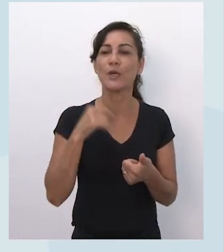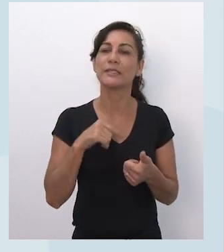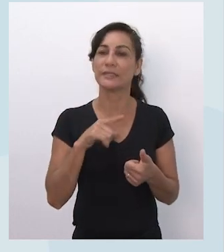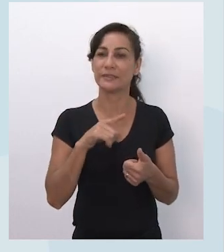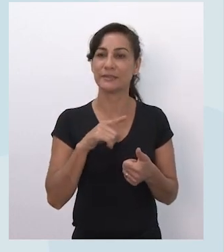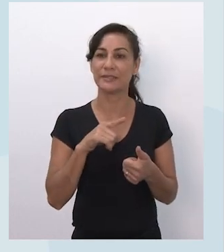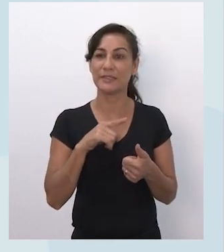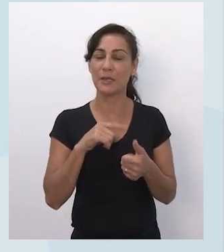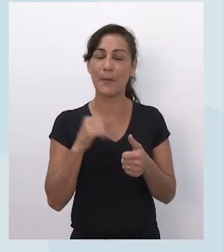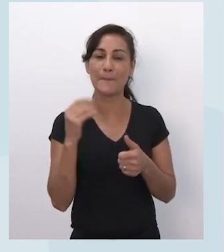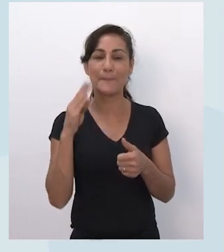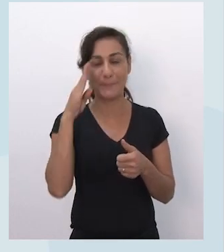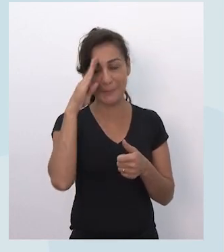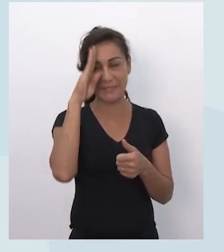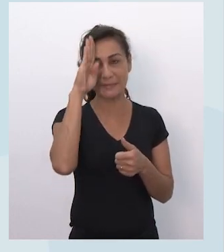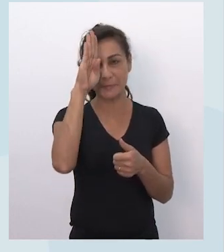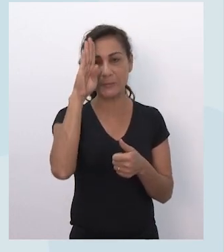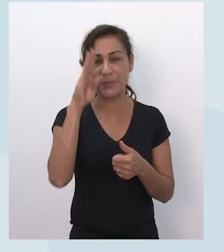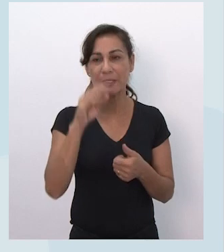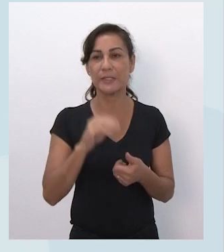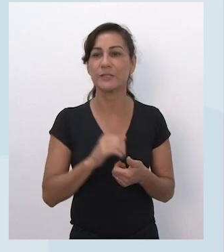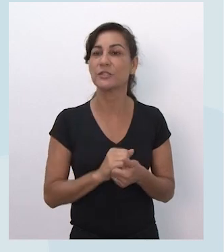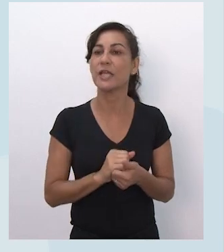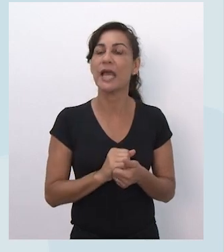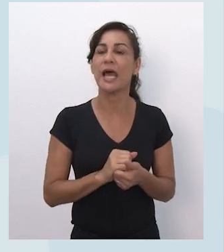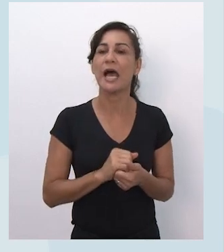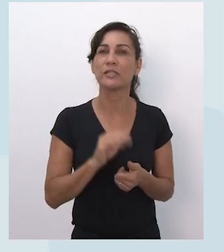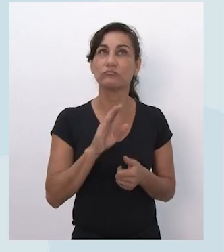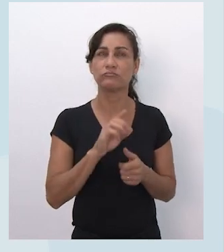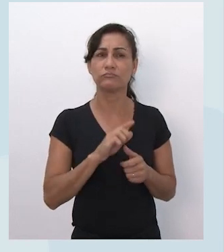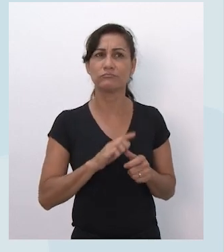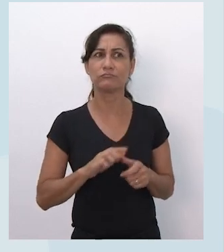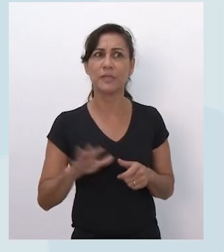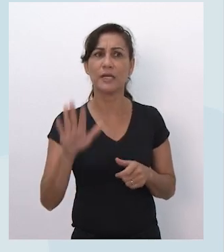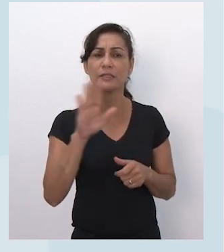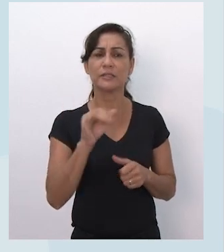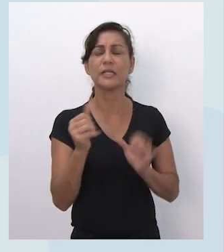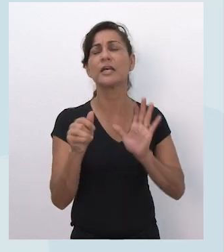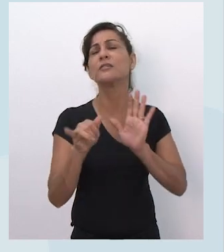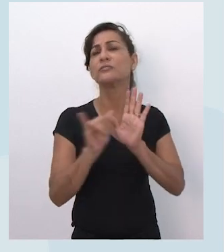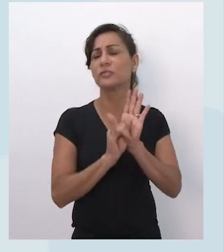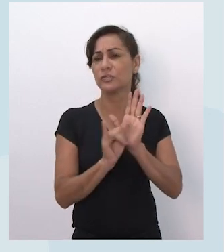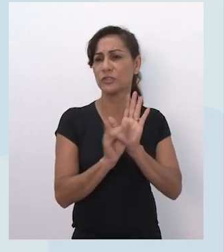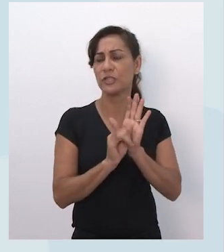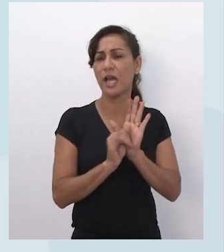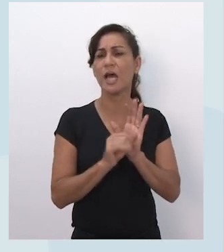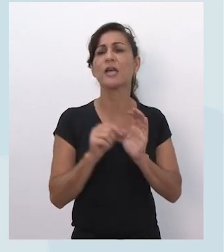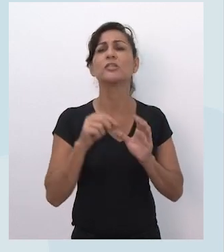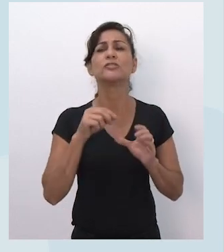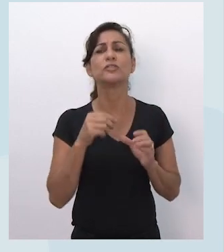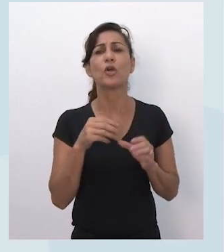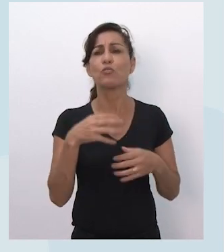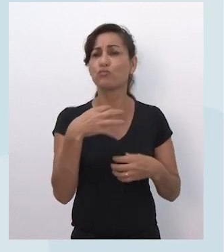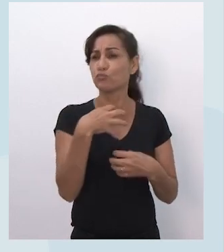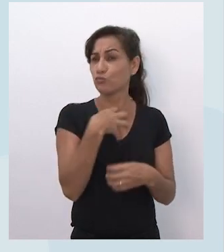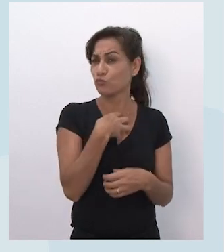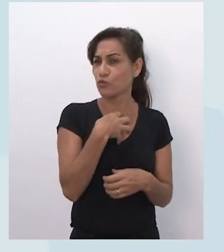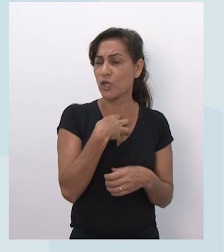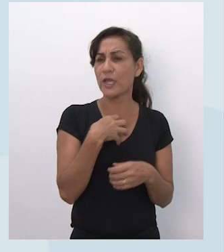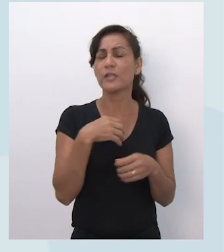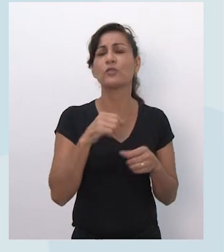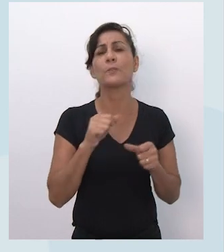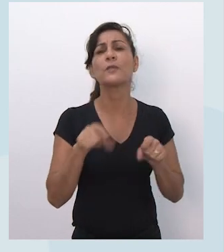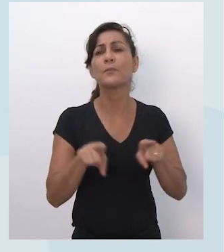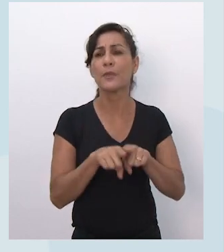considera principalmente aí a dimensão, a identidade, a subjetividade, né? É a parte